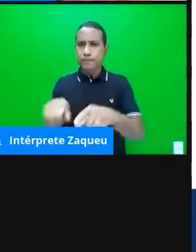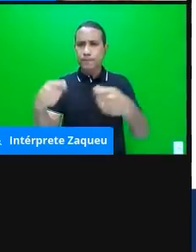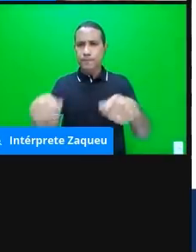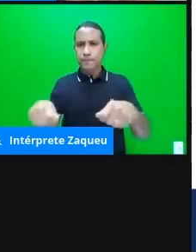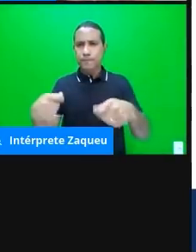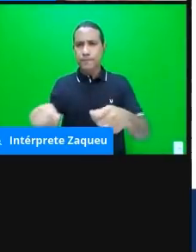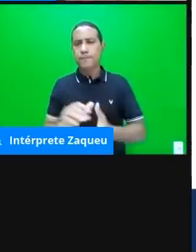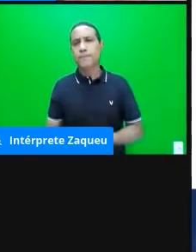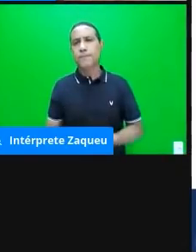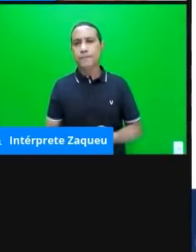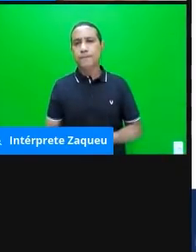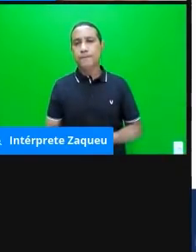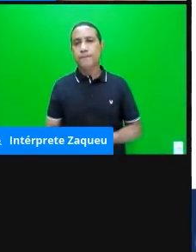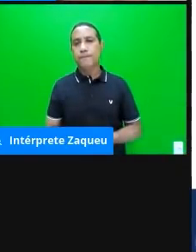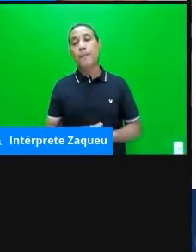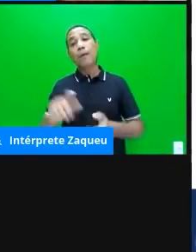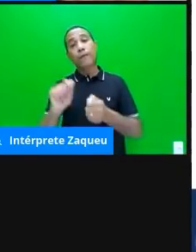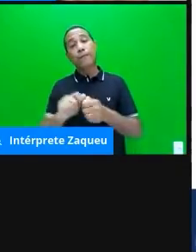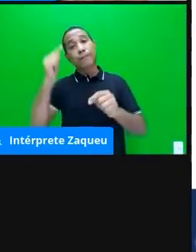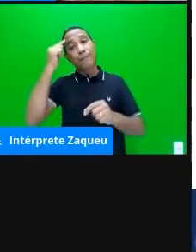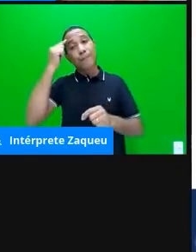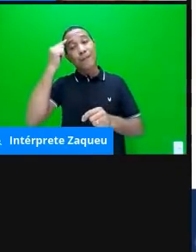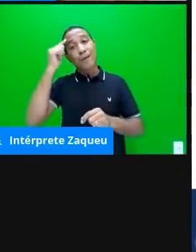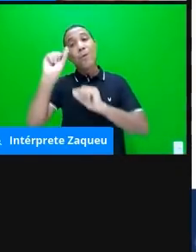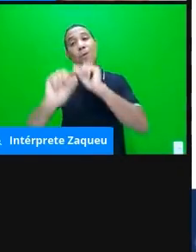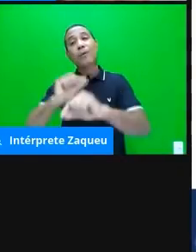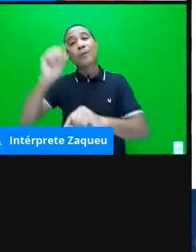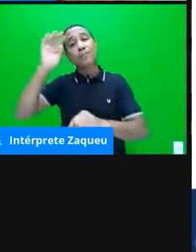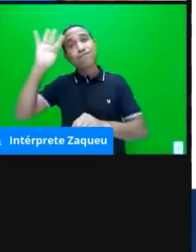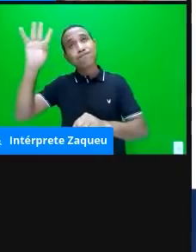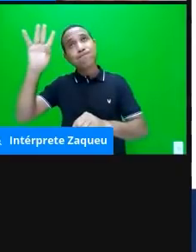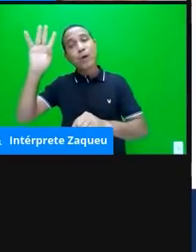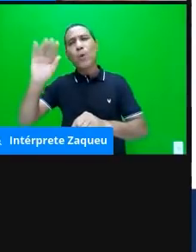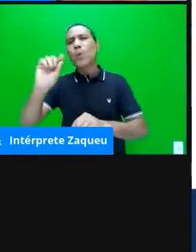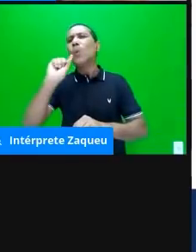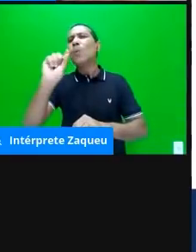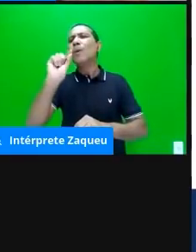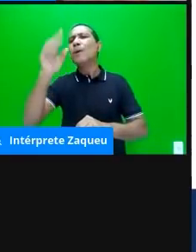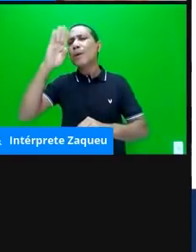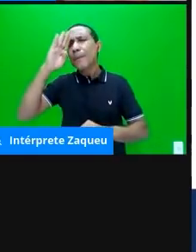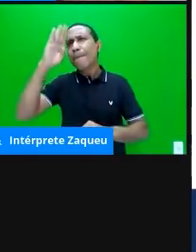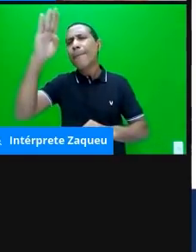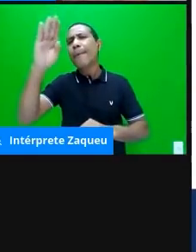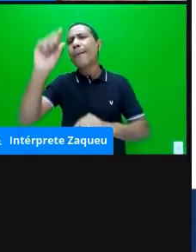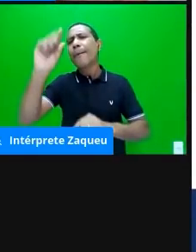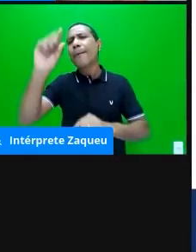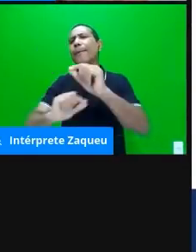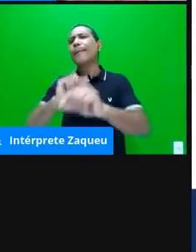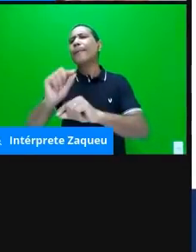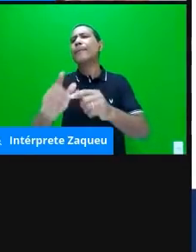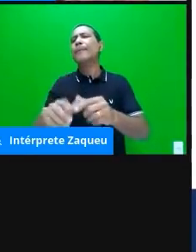Faz também a gente refletir que é primordial a garantia desse ensino na sala de aula.